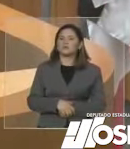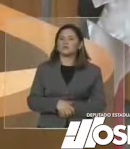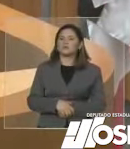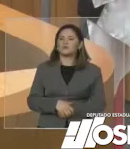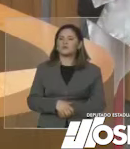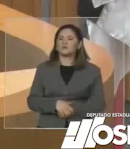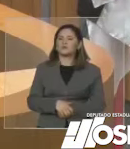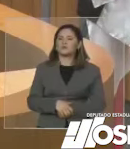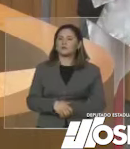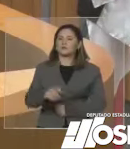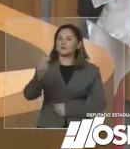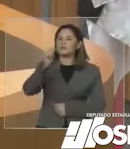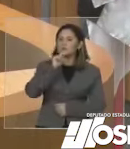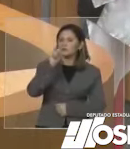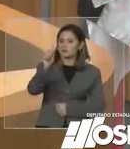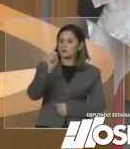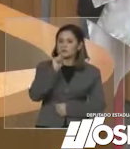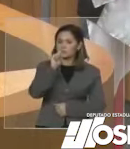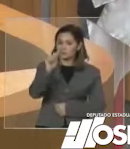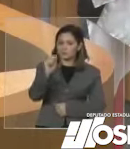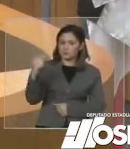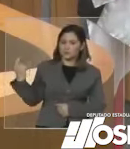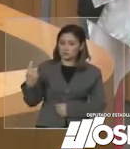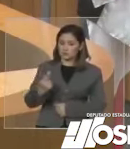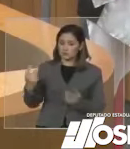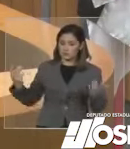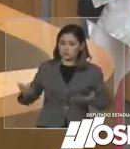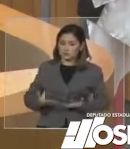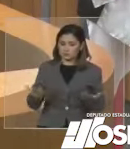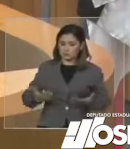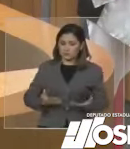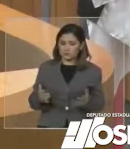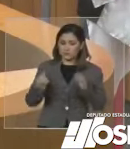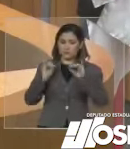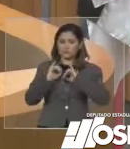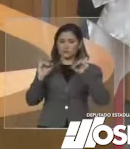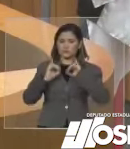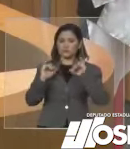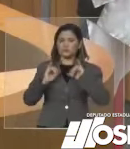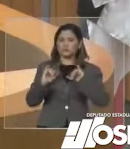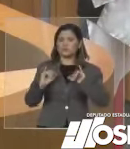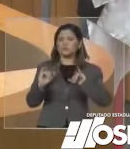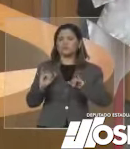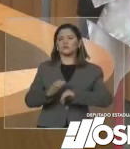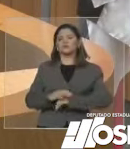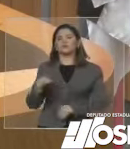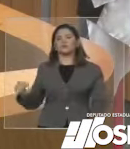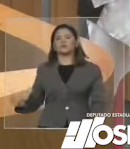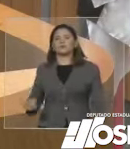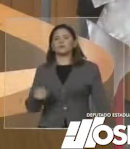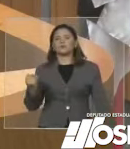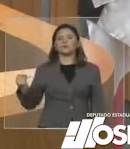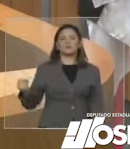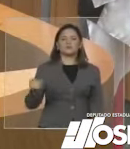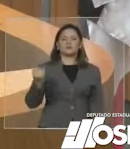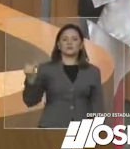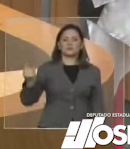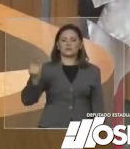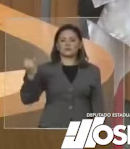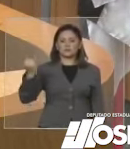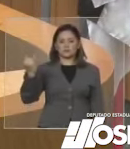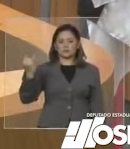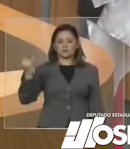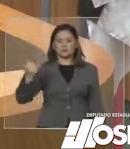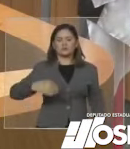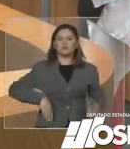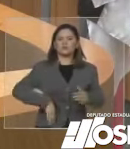venho a essa tribuna hoje para falar de um momento importante que o nosso